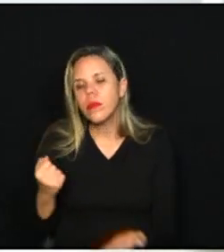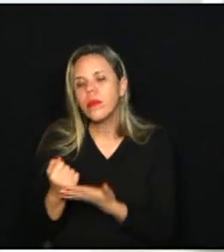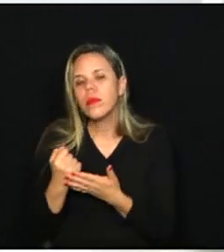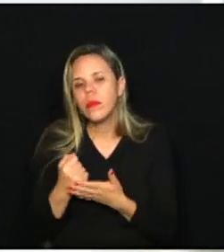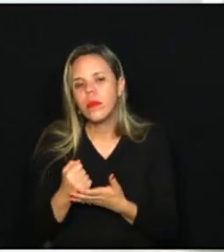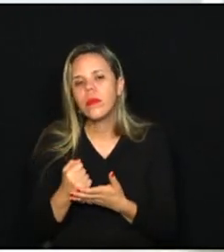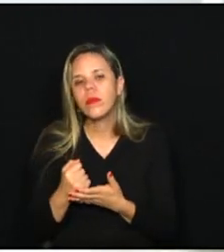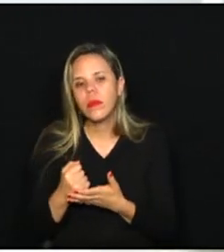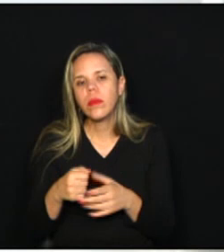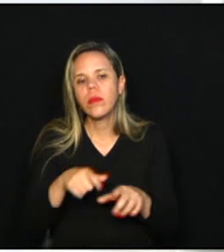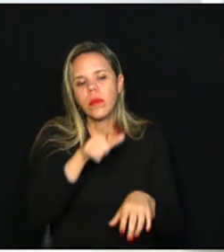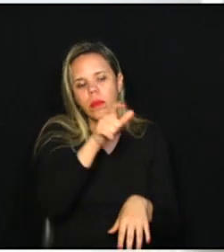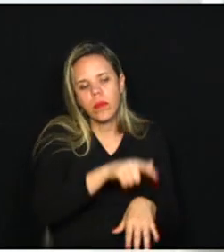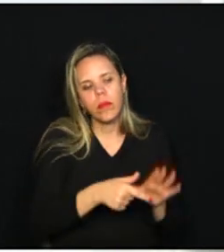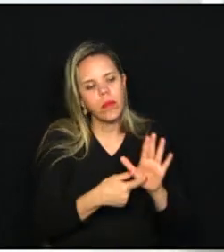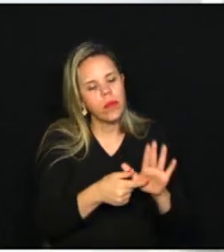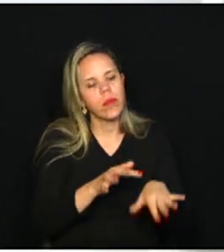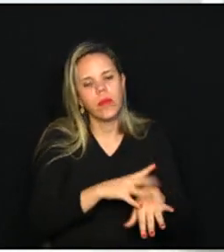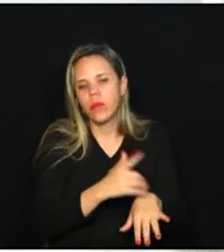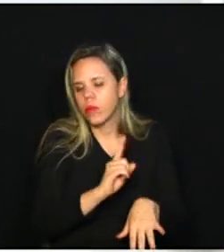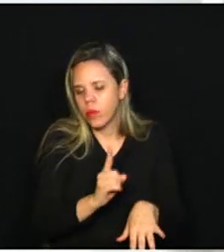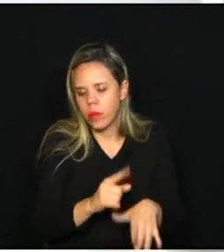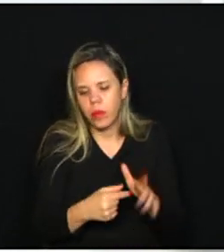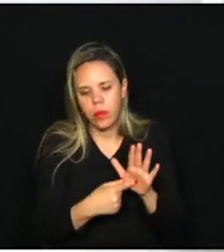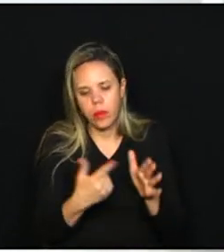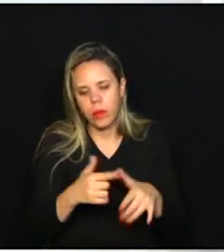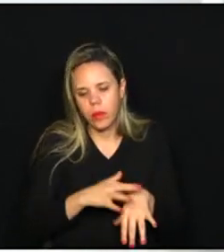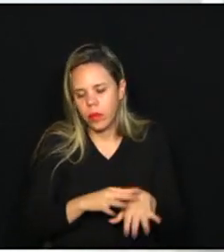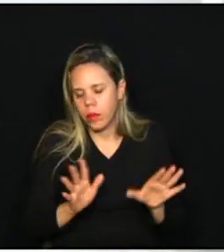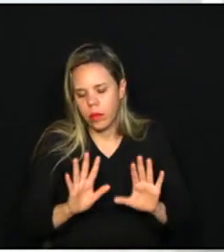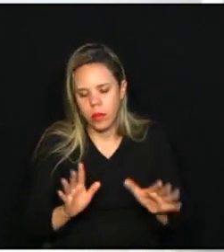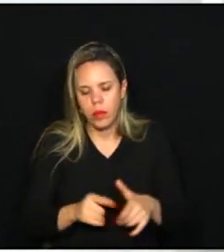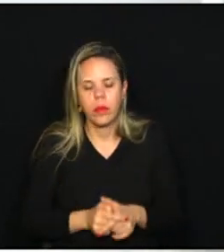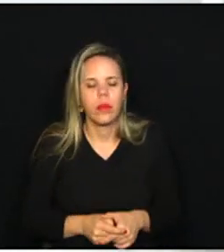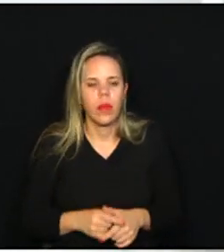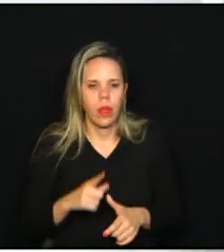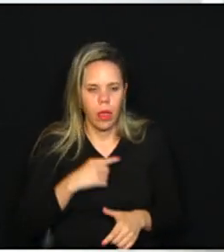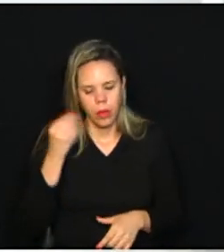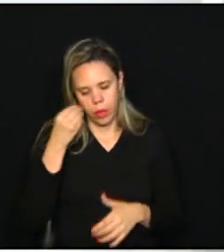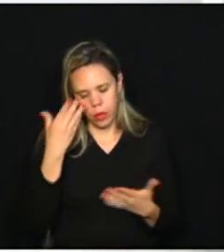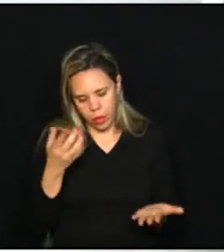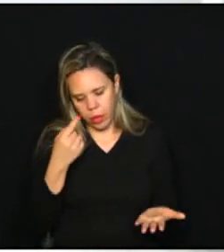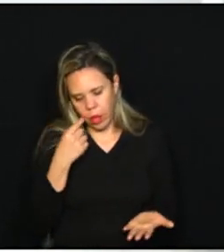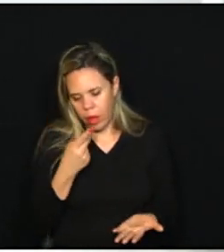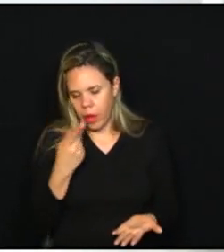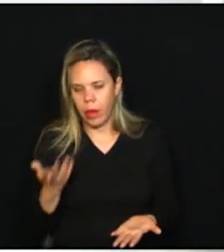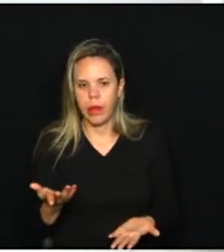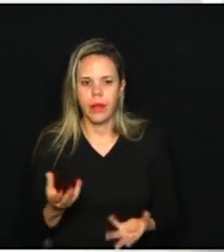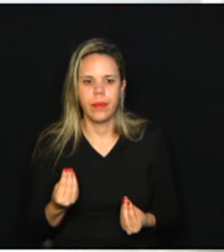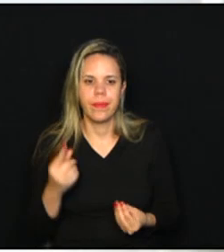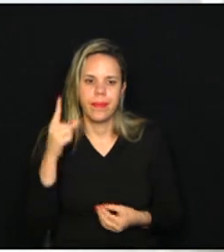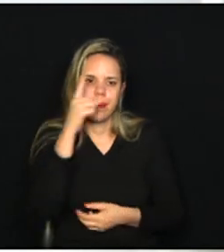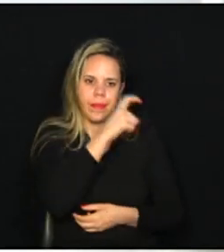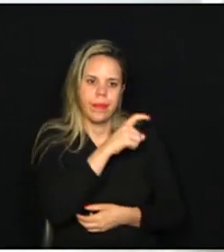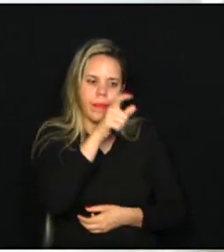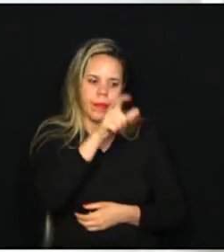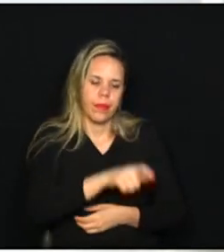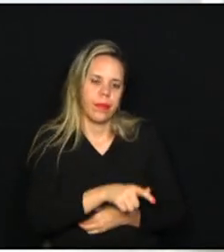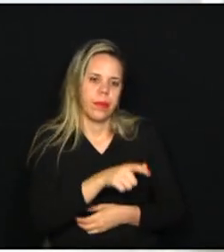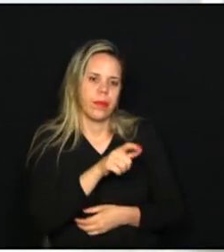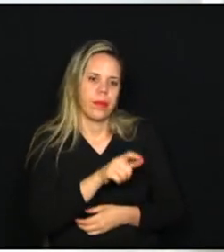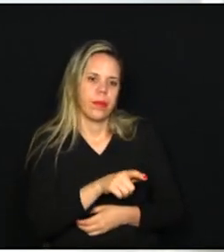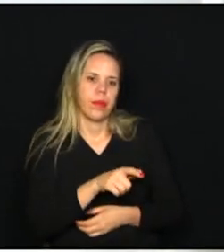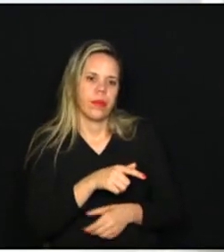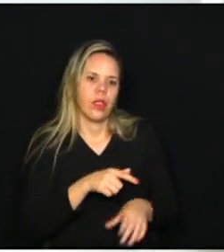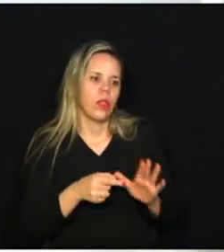o assintomático, alguém falou aí, a gente também tem essa experiência, que é muito difícil manter um